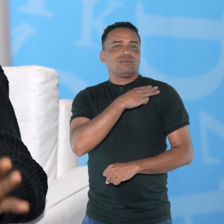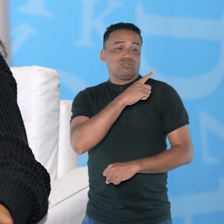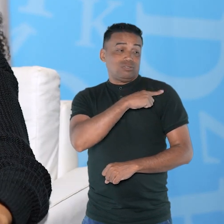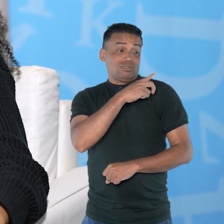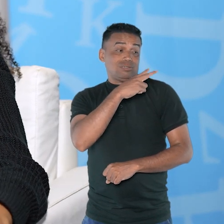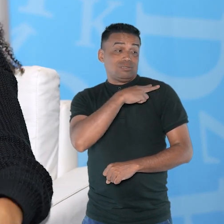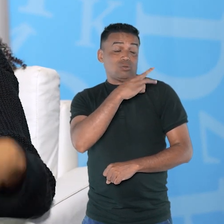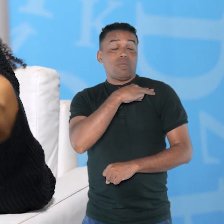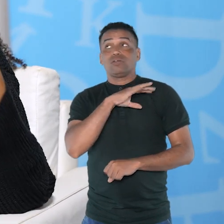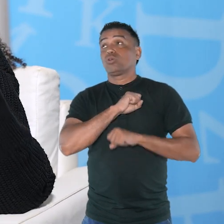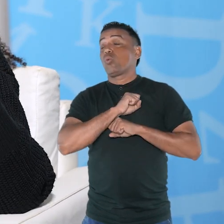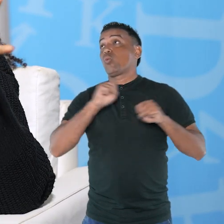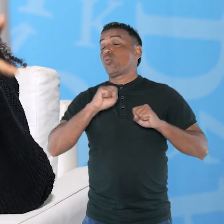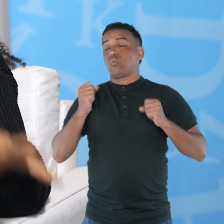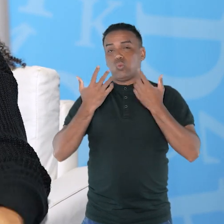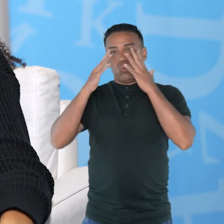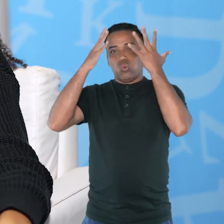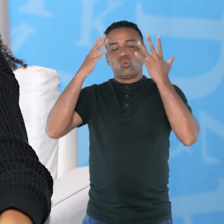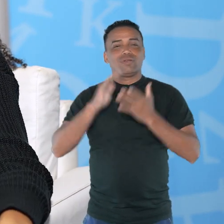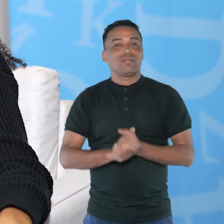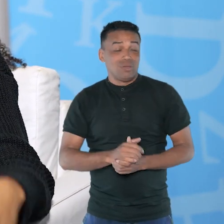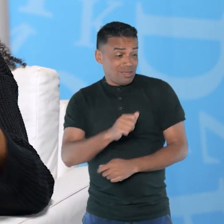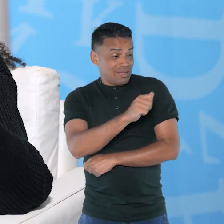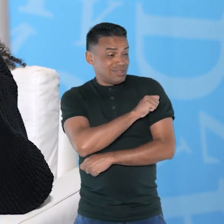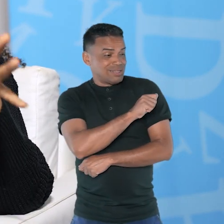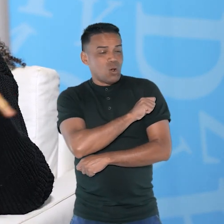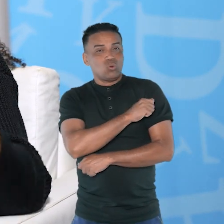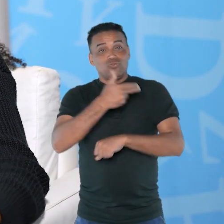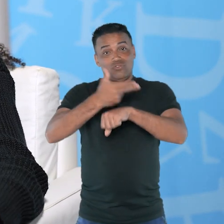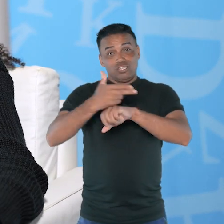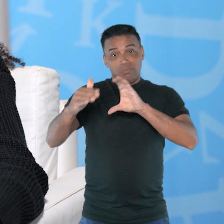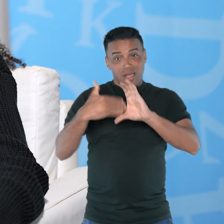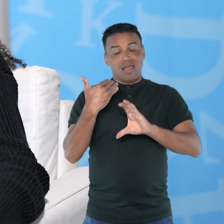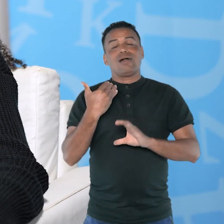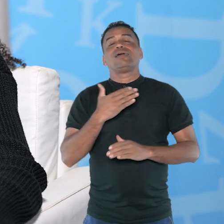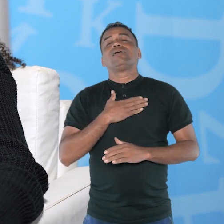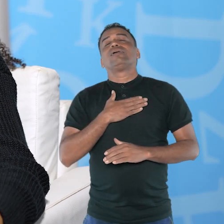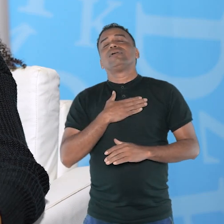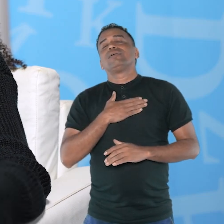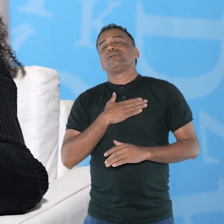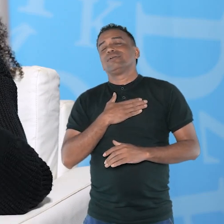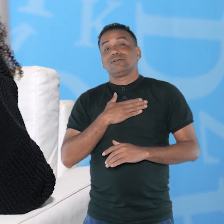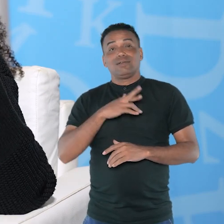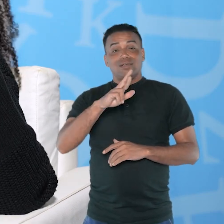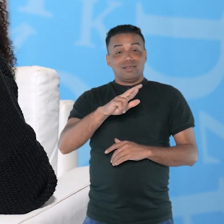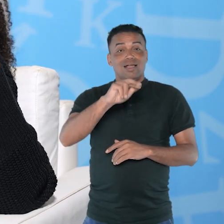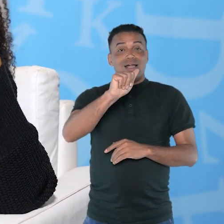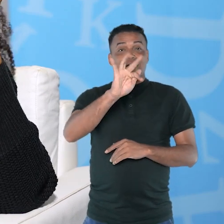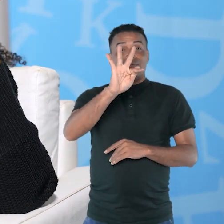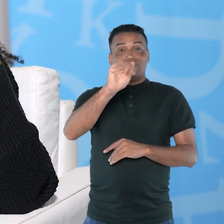eu gosto. E aí, esses alunos me emocionaram muito. Eu adorei ver a Rafaela lá acertando tudo. Teve